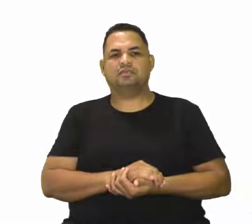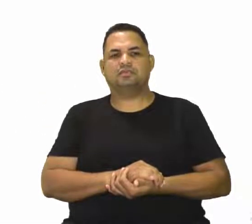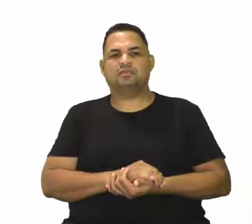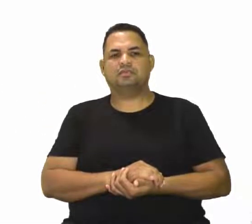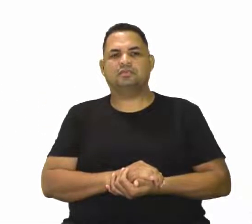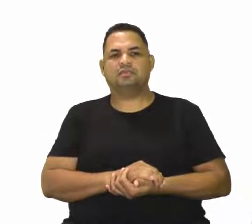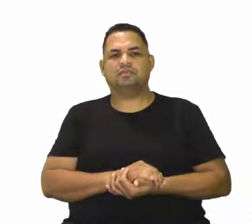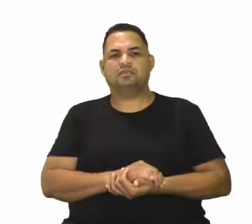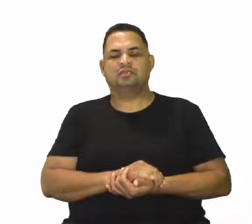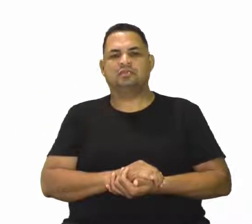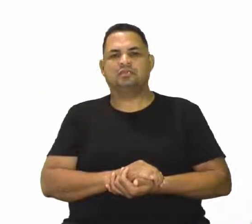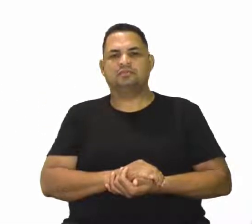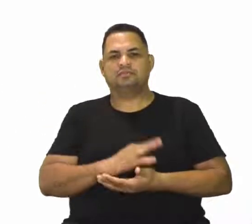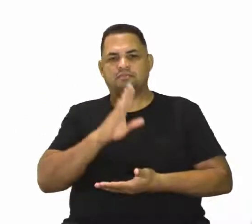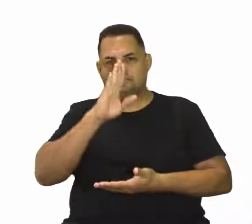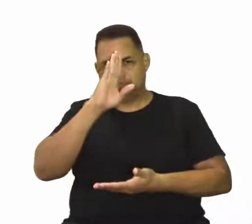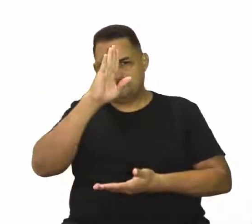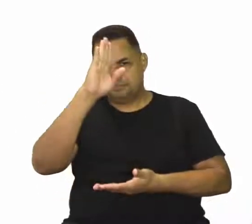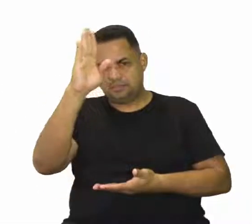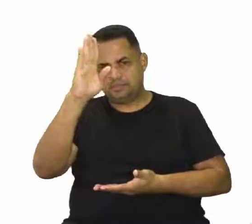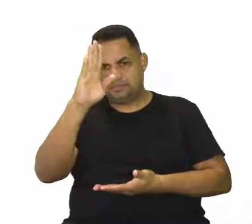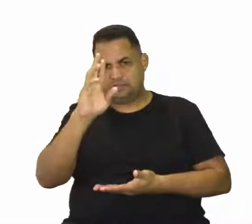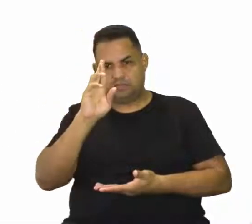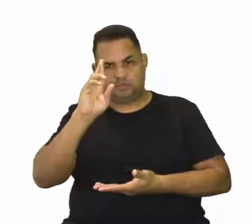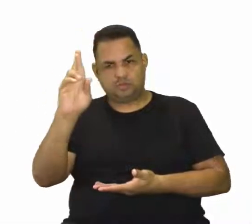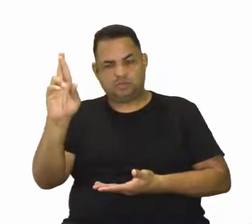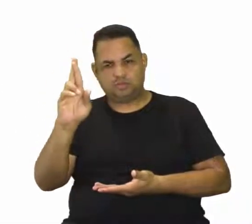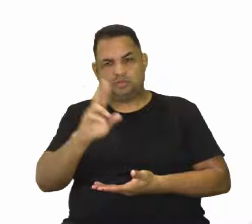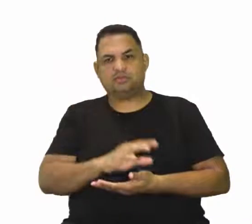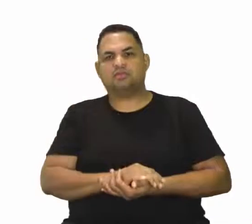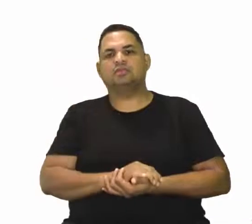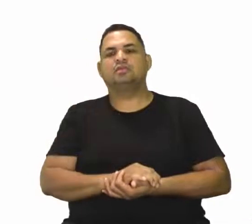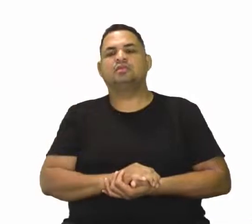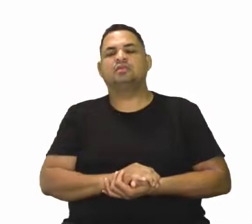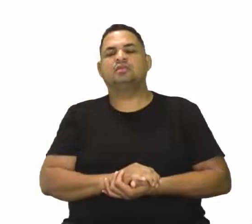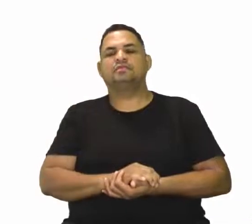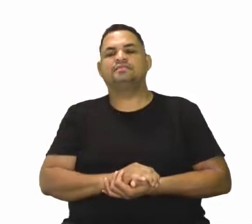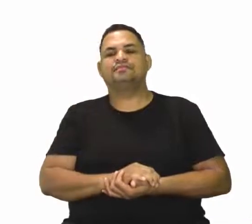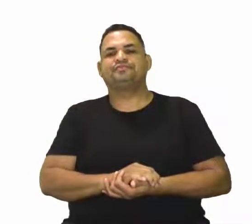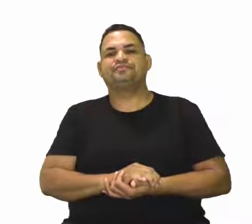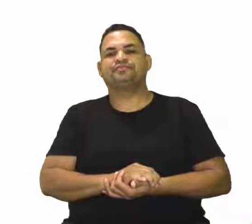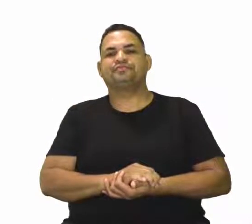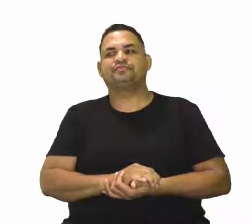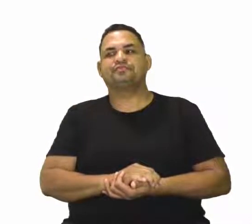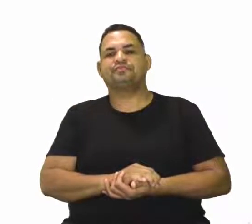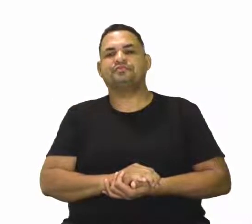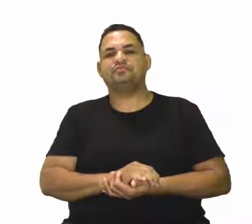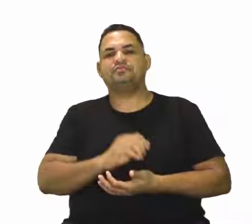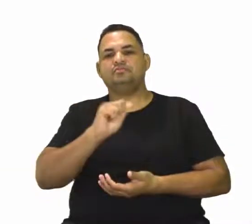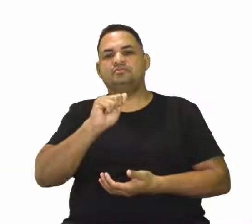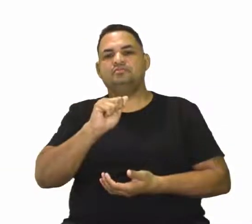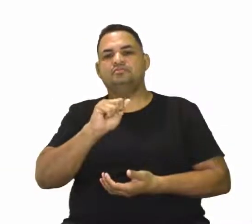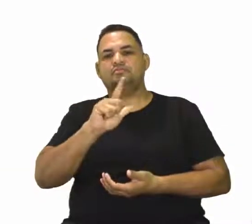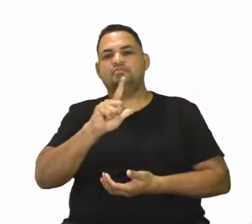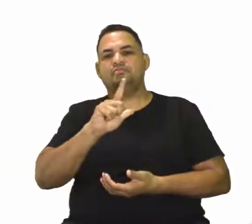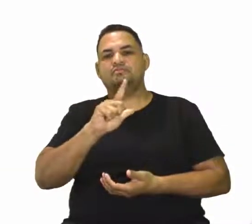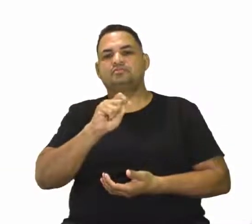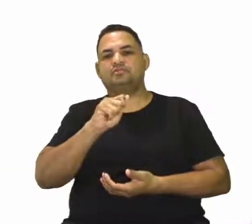o é o principal líder e da